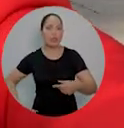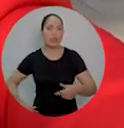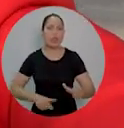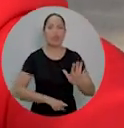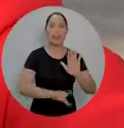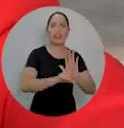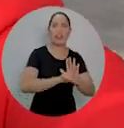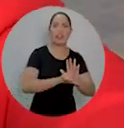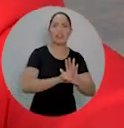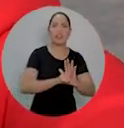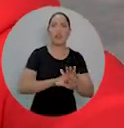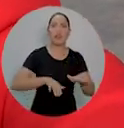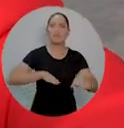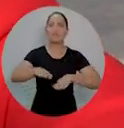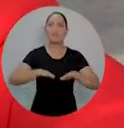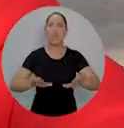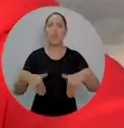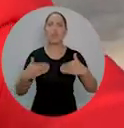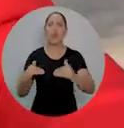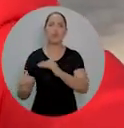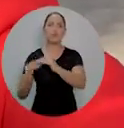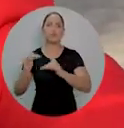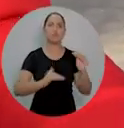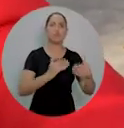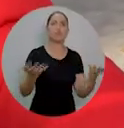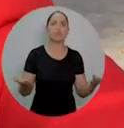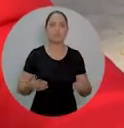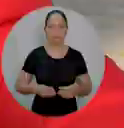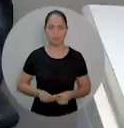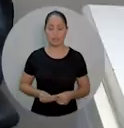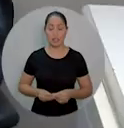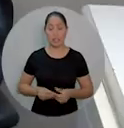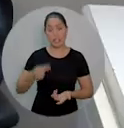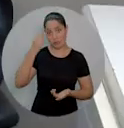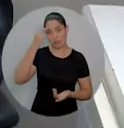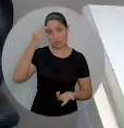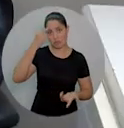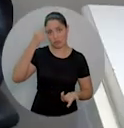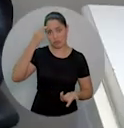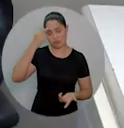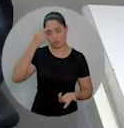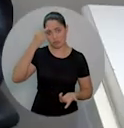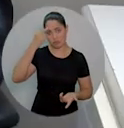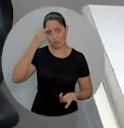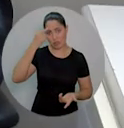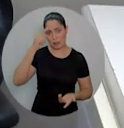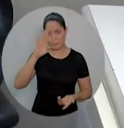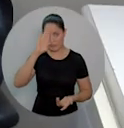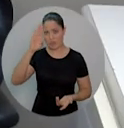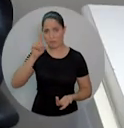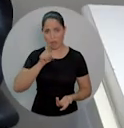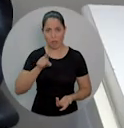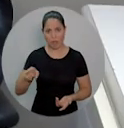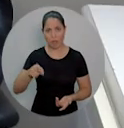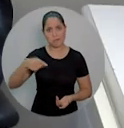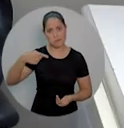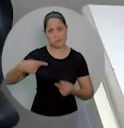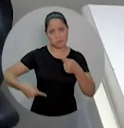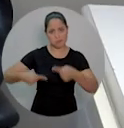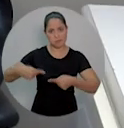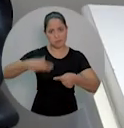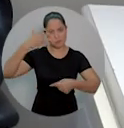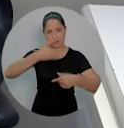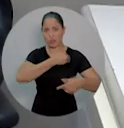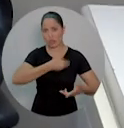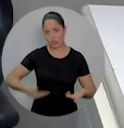legislação de trânsito, em qual o Brasil precisa avançar mais? Eu penso que tem que avançar mais em política pública. É preciso